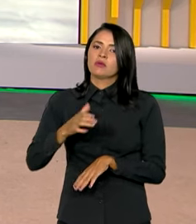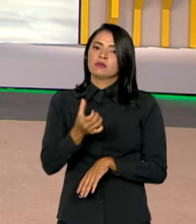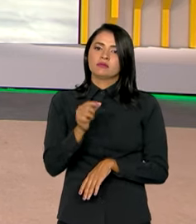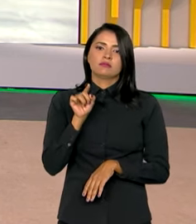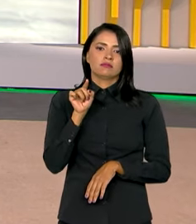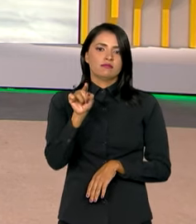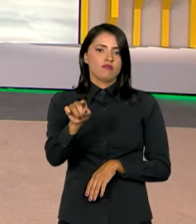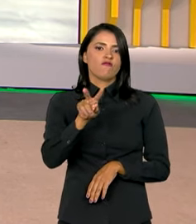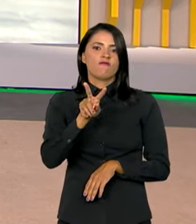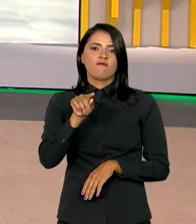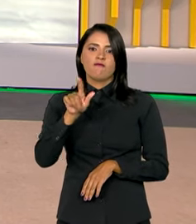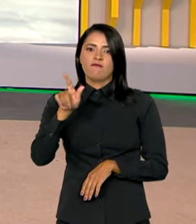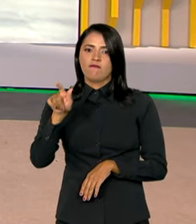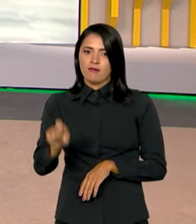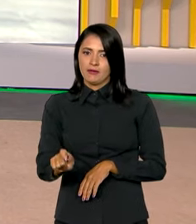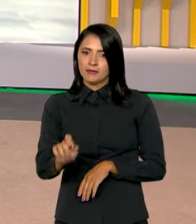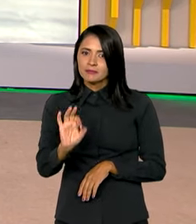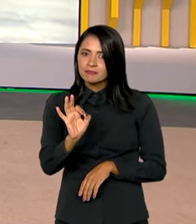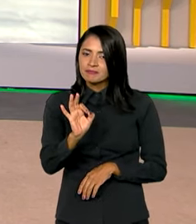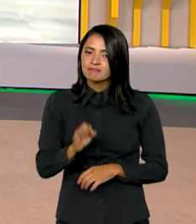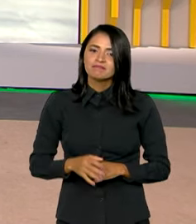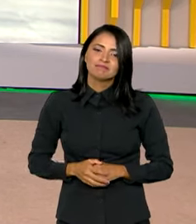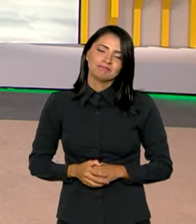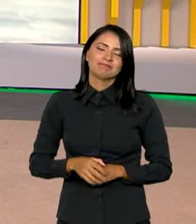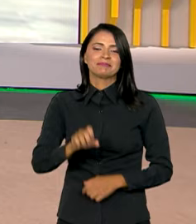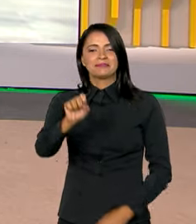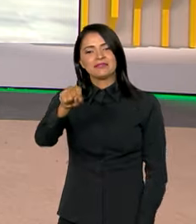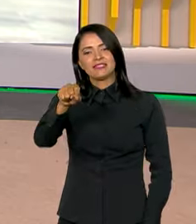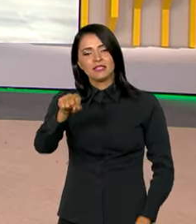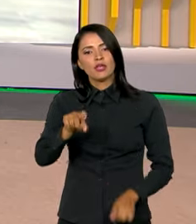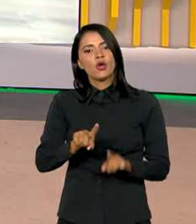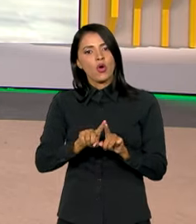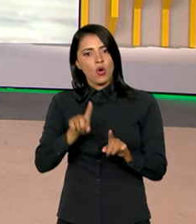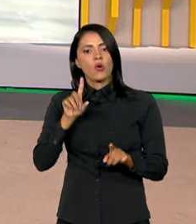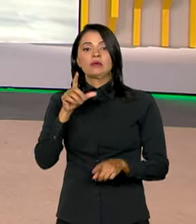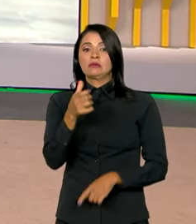mil vagas em jogo. Isso, Roberto. Olha, são